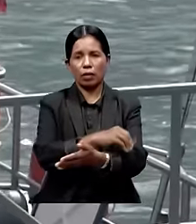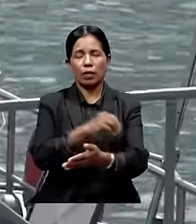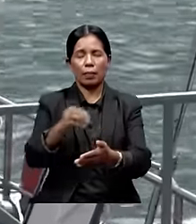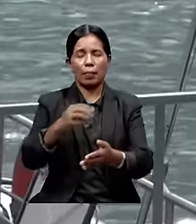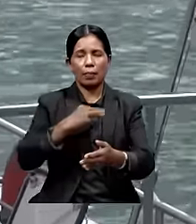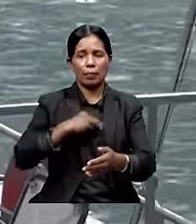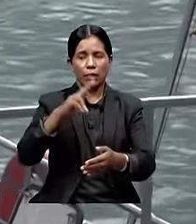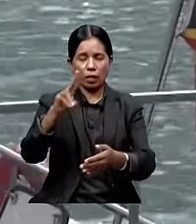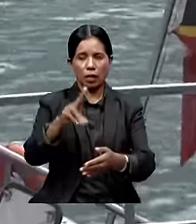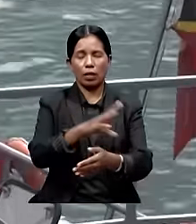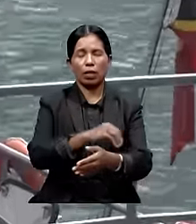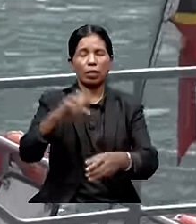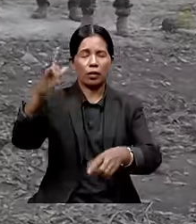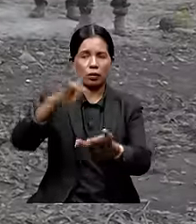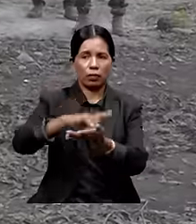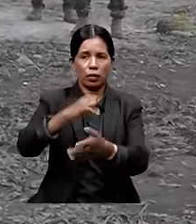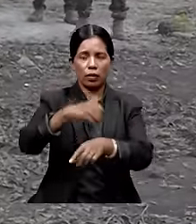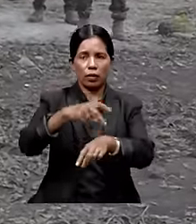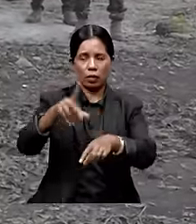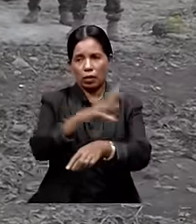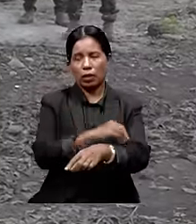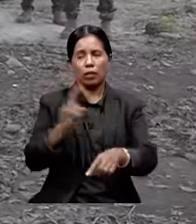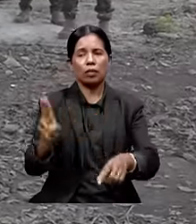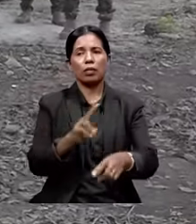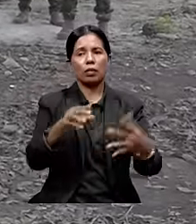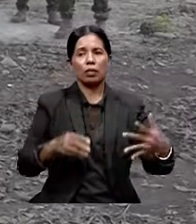Motayel, Aeroporto Internacional di Kuala Lumpur, Unidade